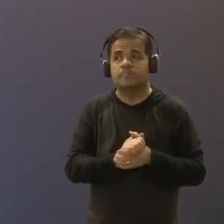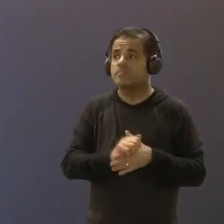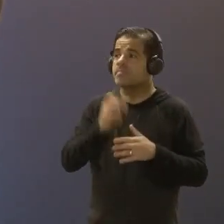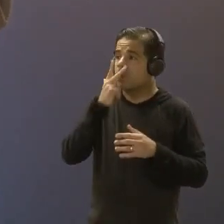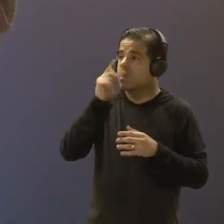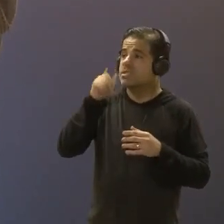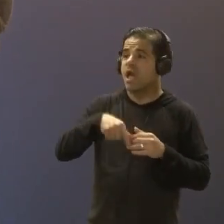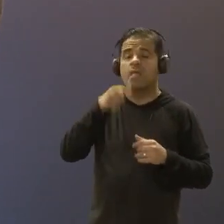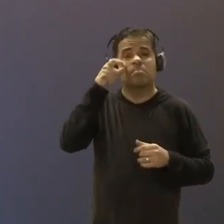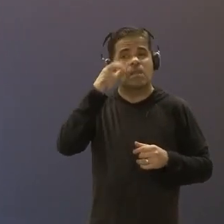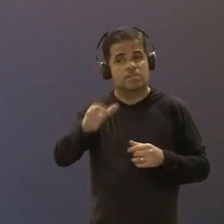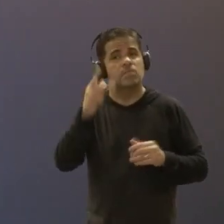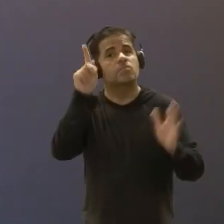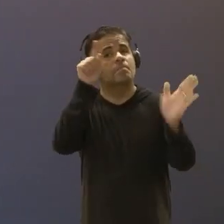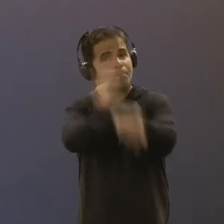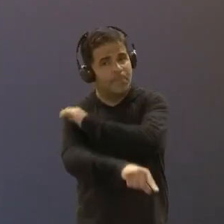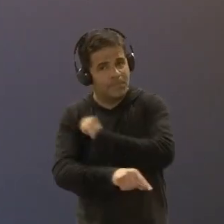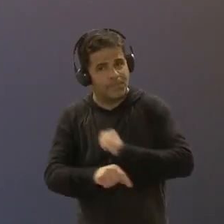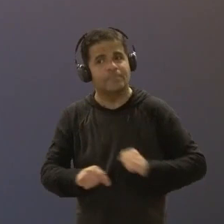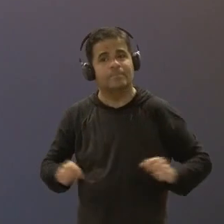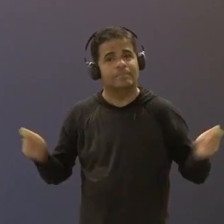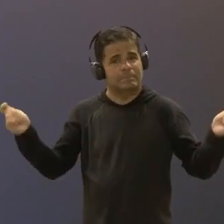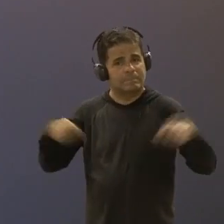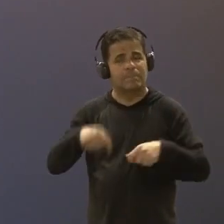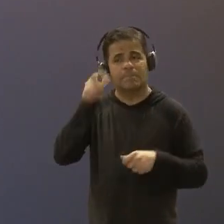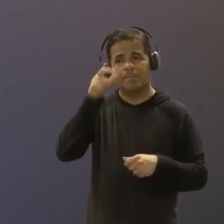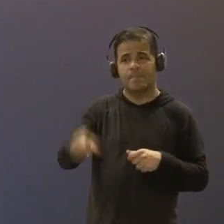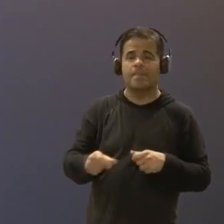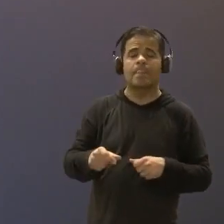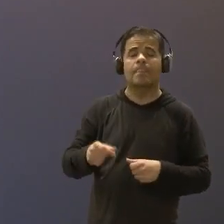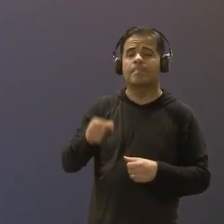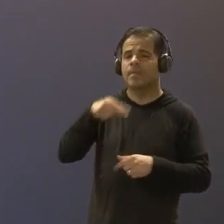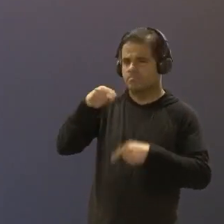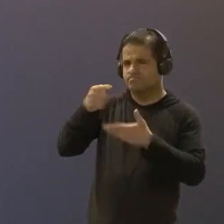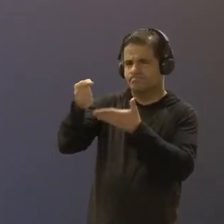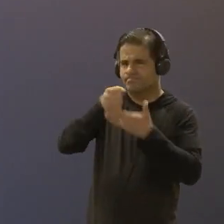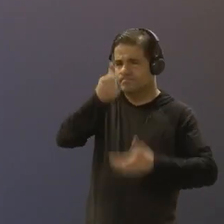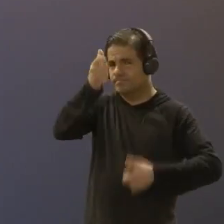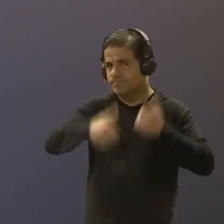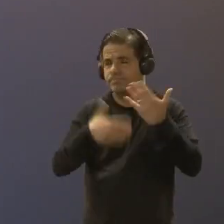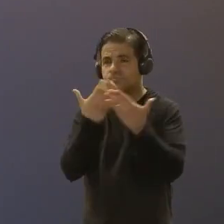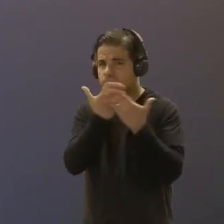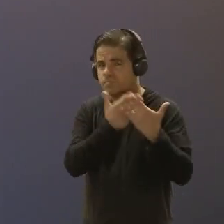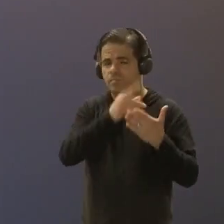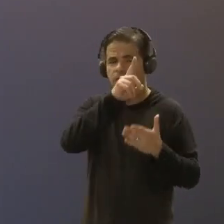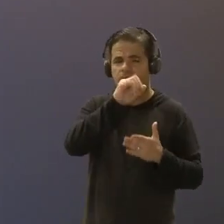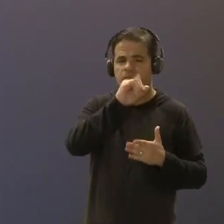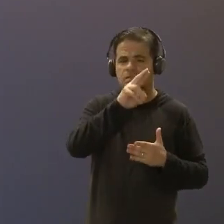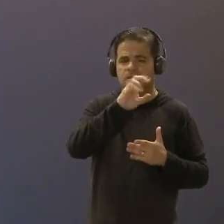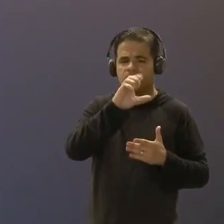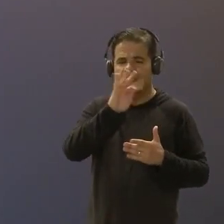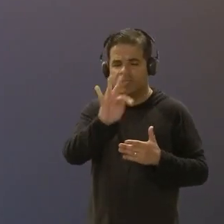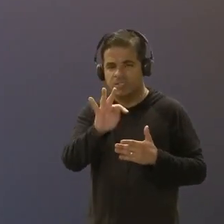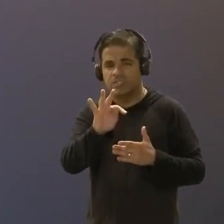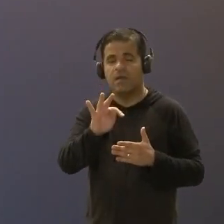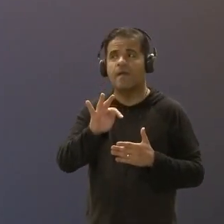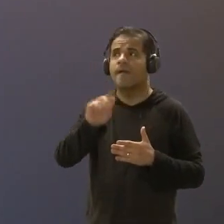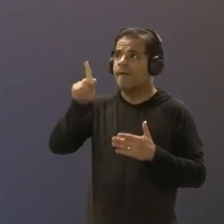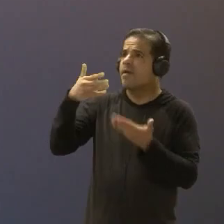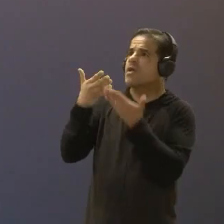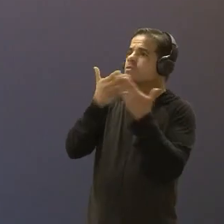Eu acho que é interessante essa pergunta. Eu vou trazer o exemplo do estudo DIRECT, que é aquele estudo